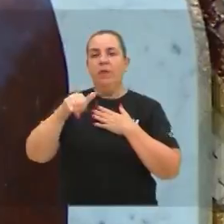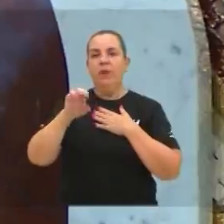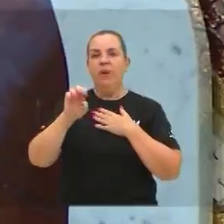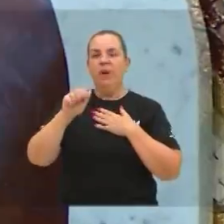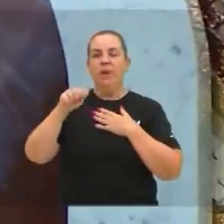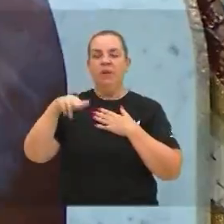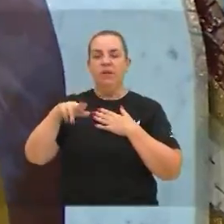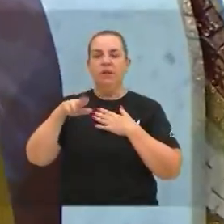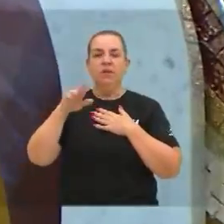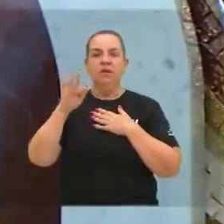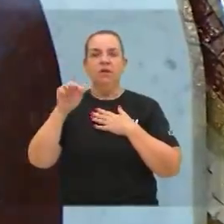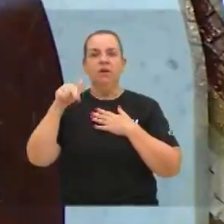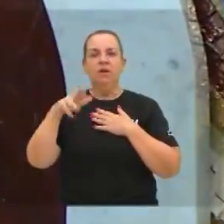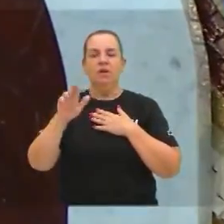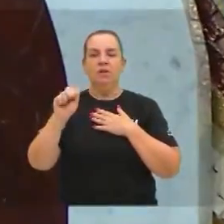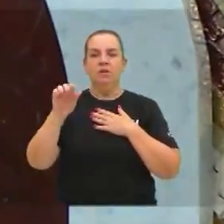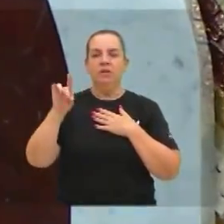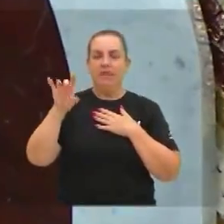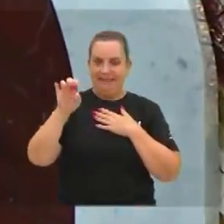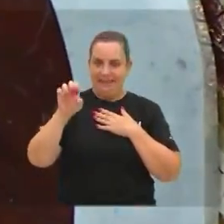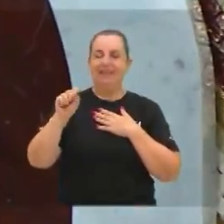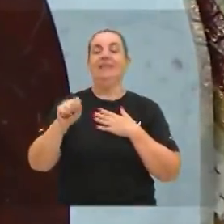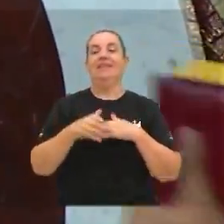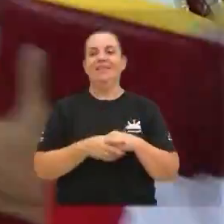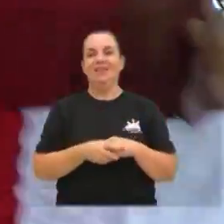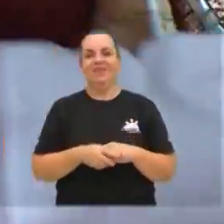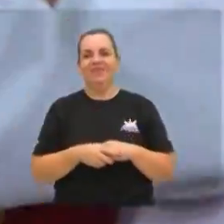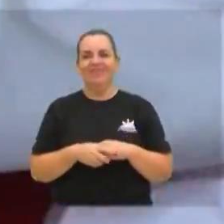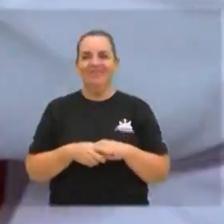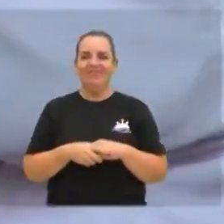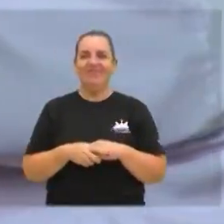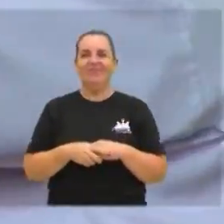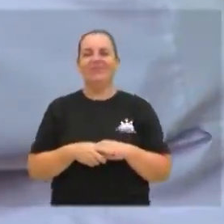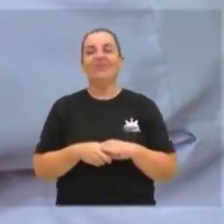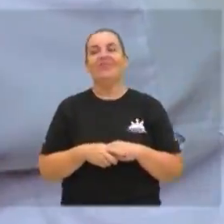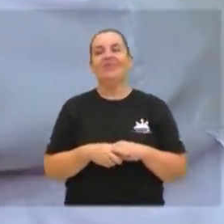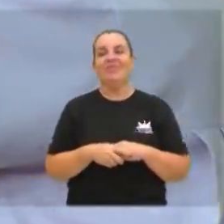Fernandes Caicó, Rio Grande do Norte.